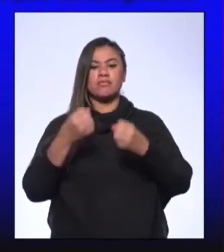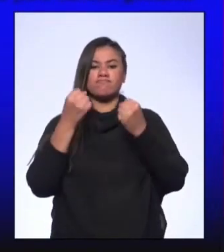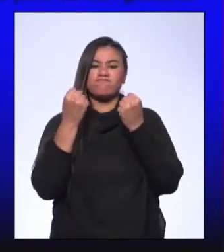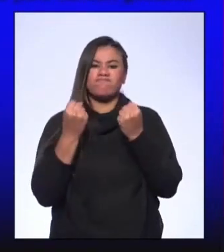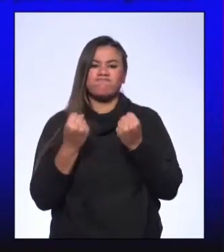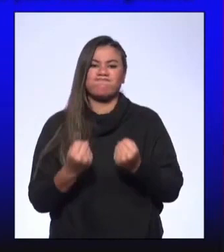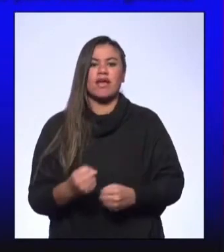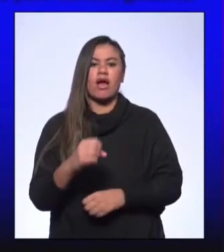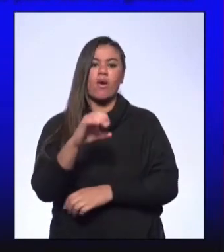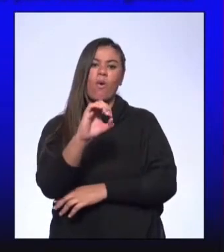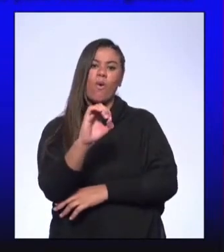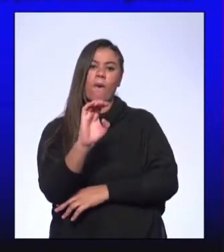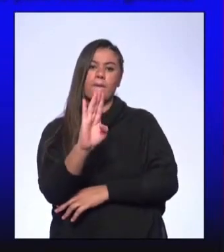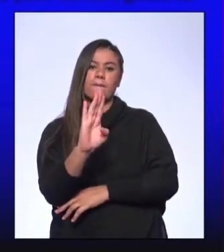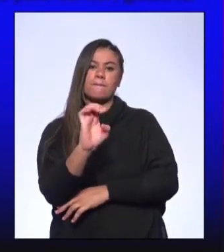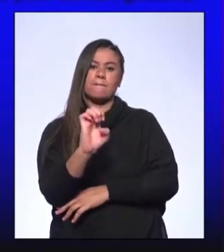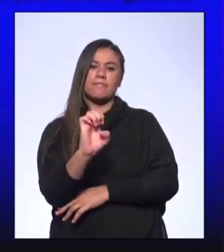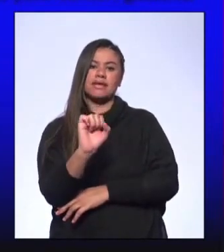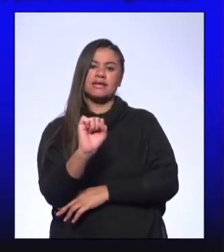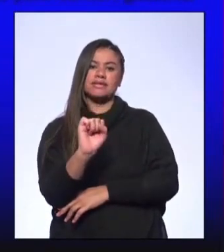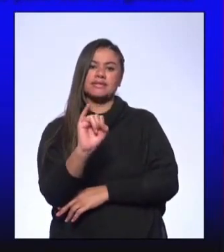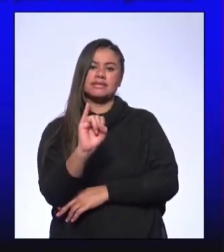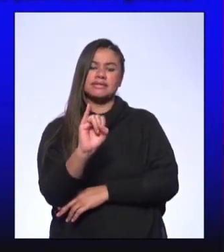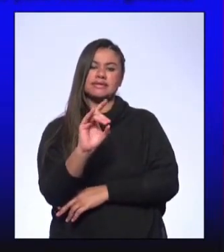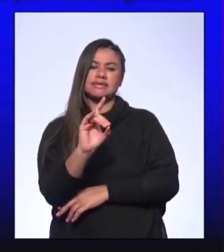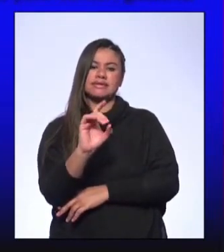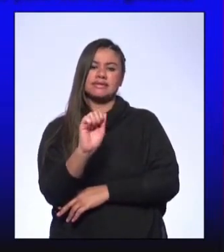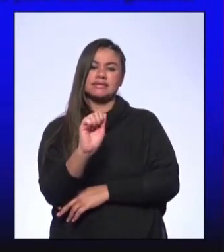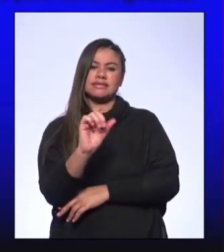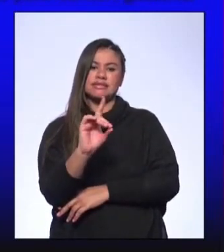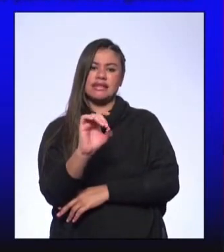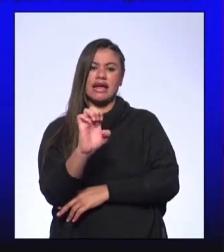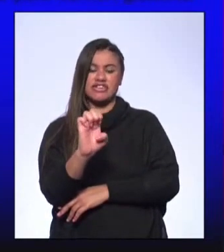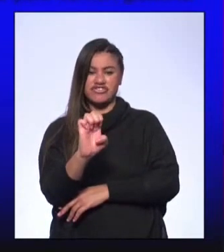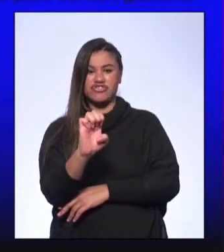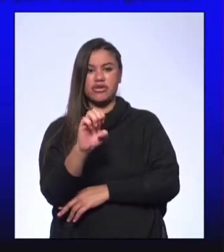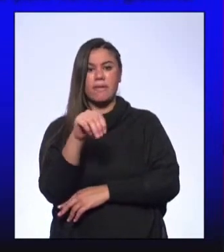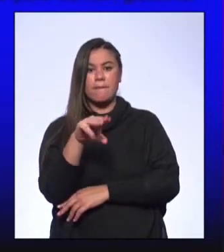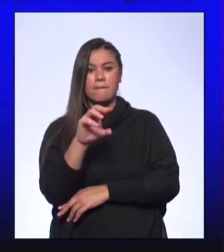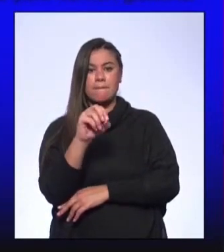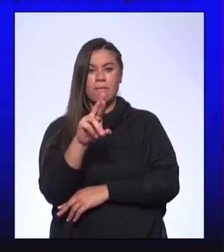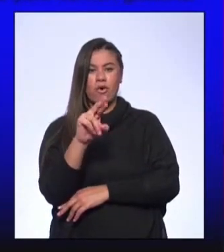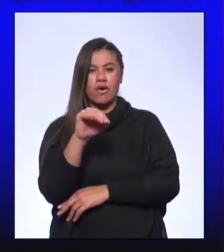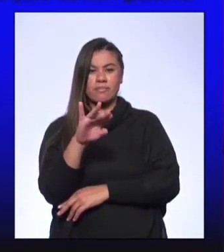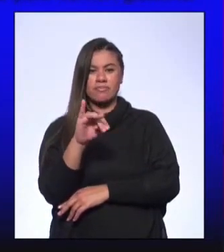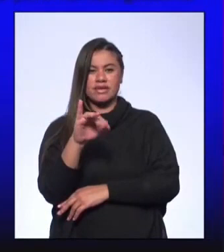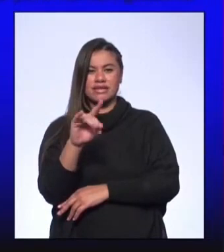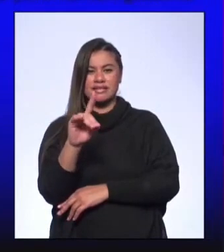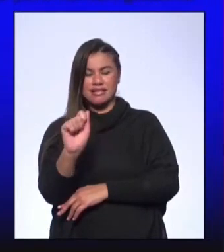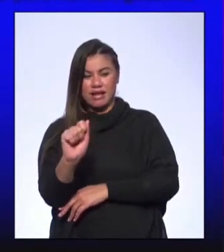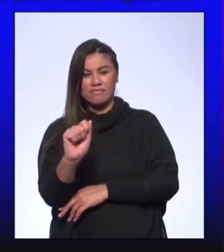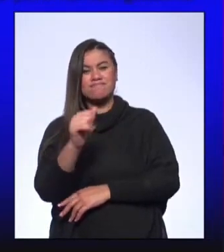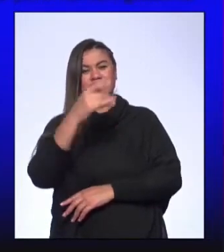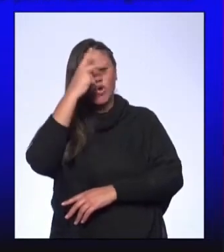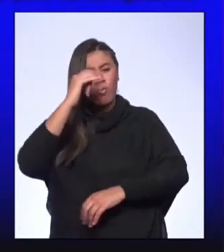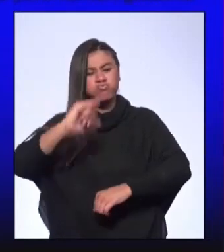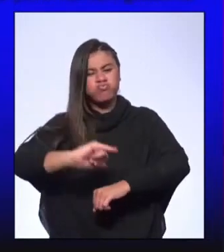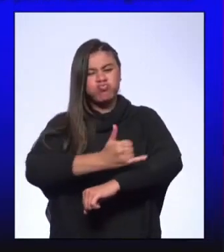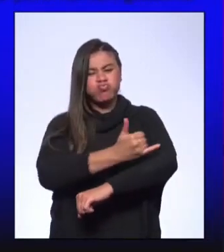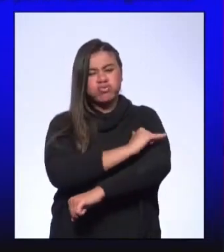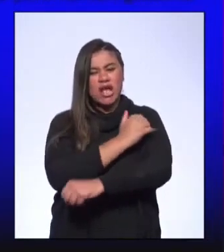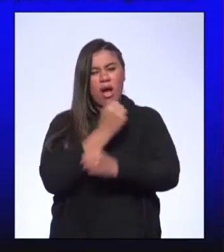mórbida. Então, obesidade a gente aprendeu tratar-se de um importante fator de risco para a Covid-19.